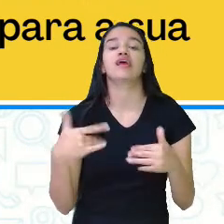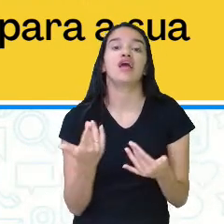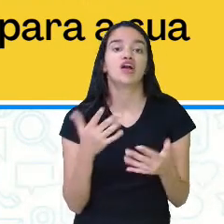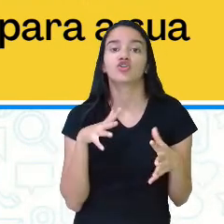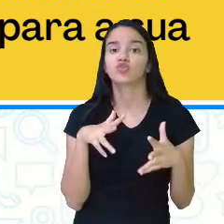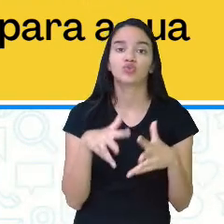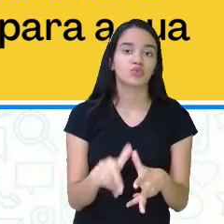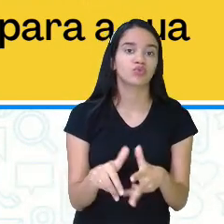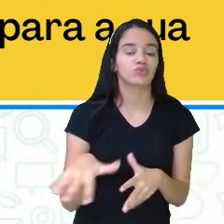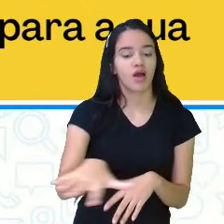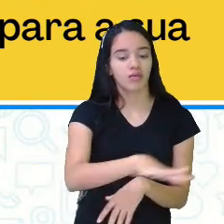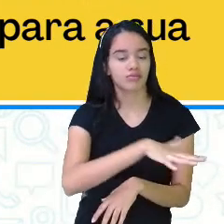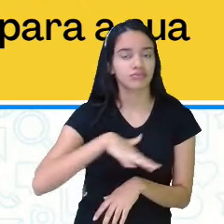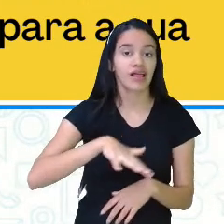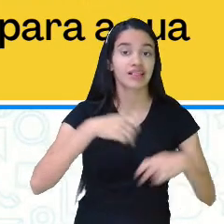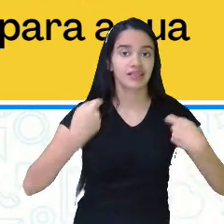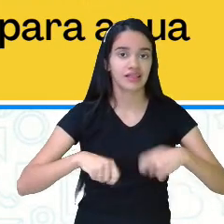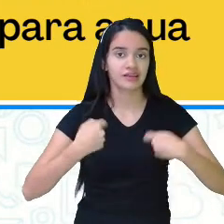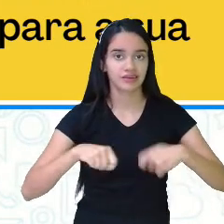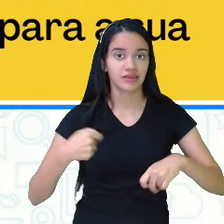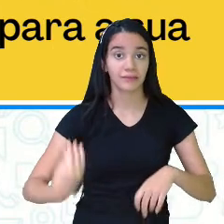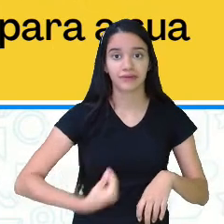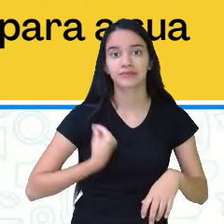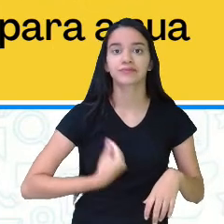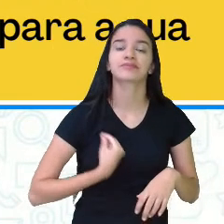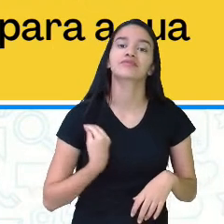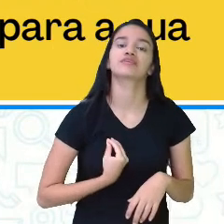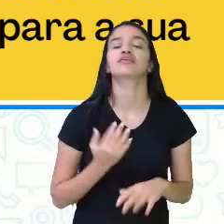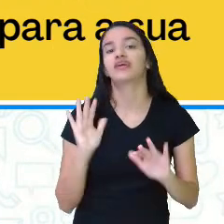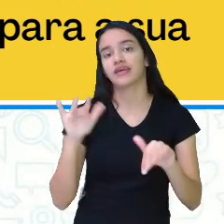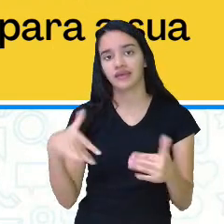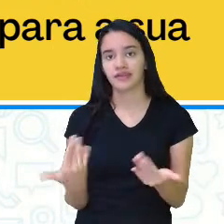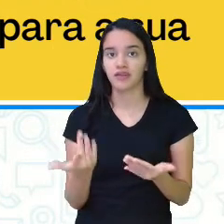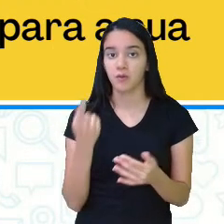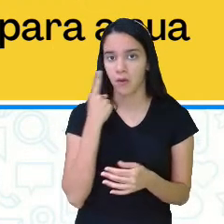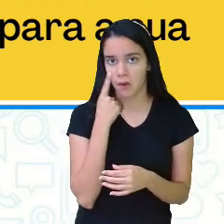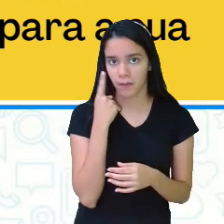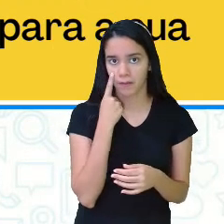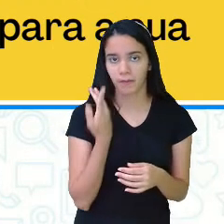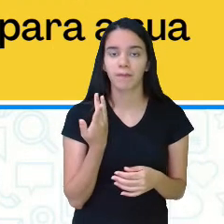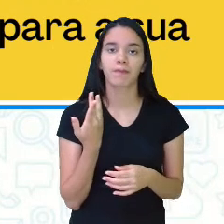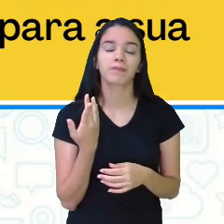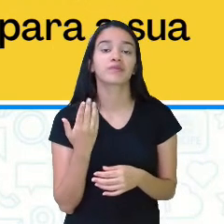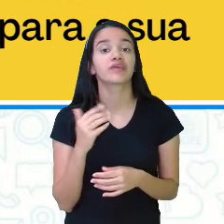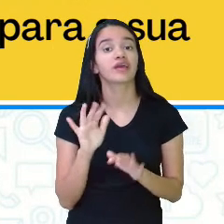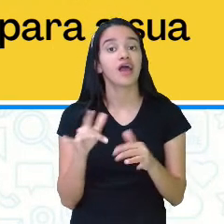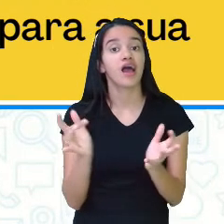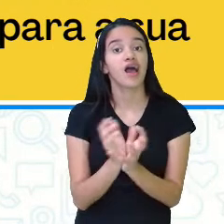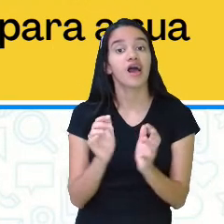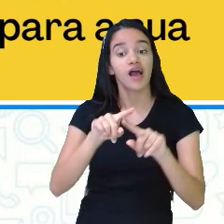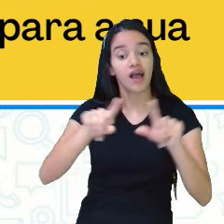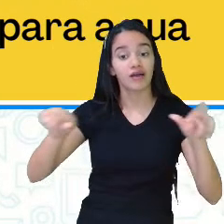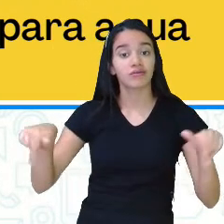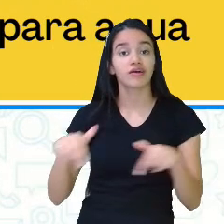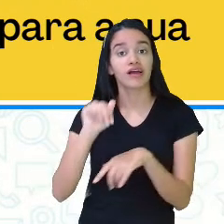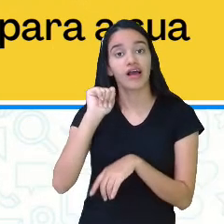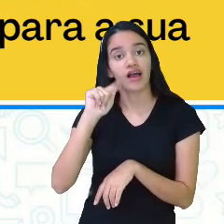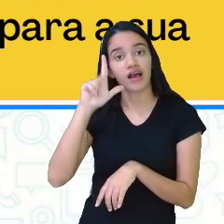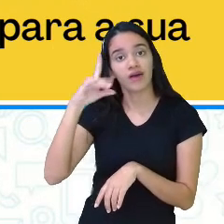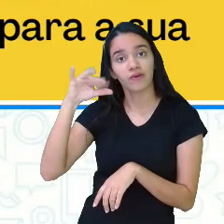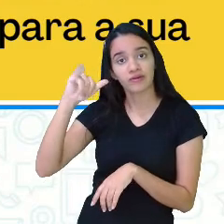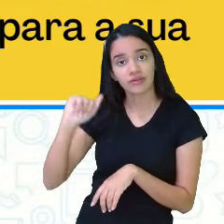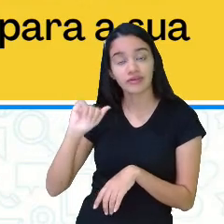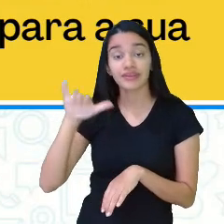todo o seu entorno necessário para a sua sobrevivência. Então, olha só, A aldeia é onde as pessoas,